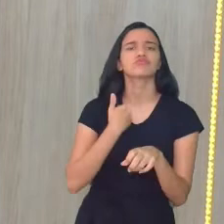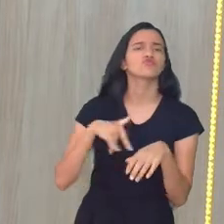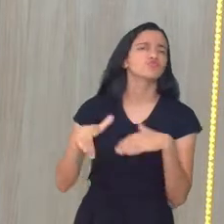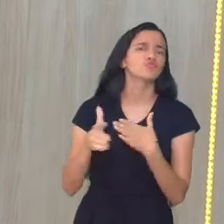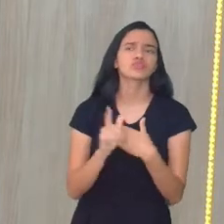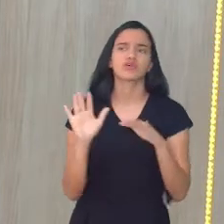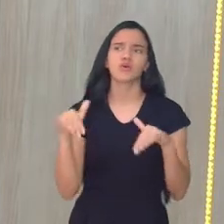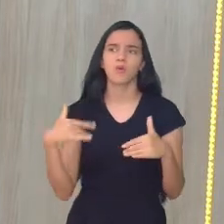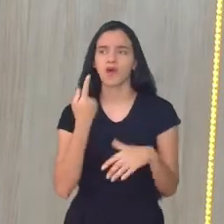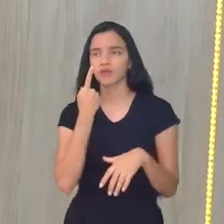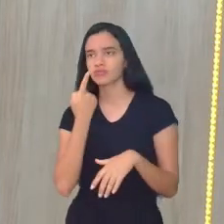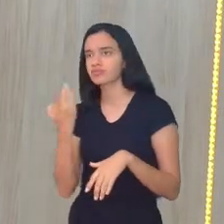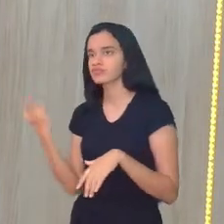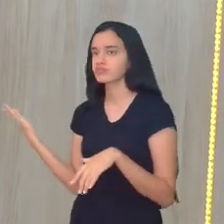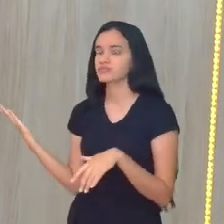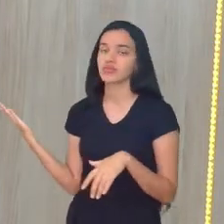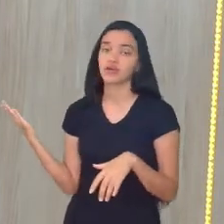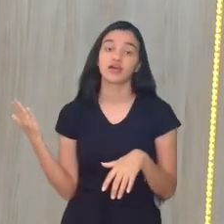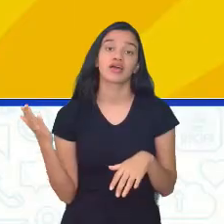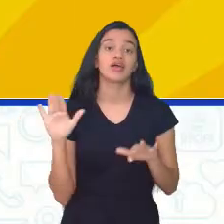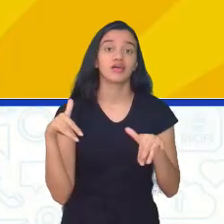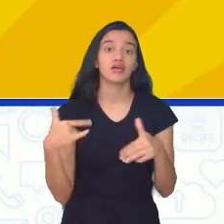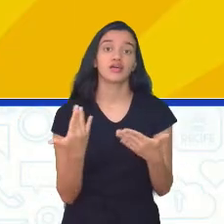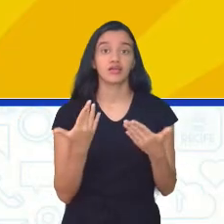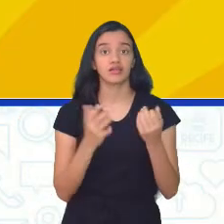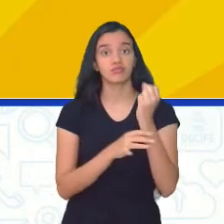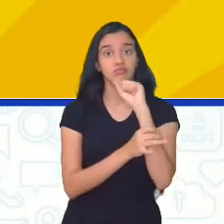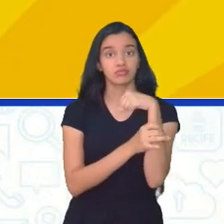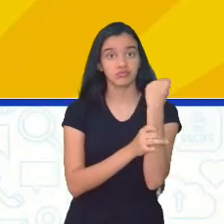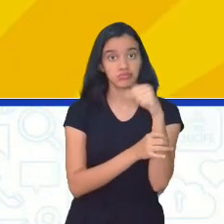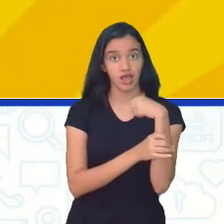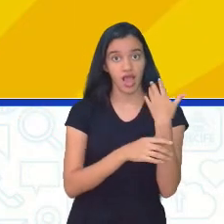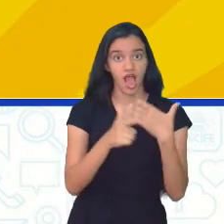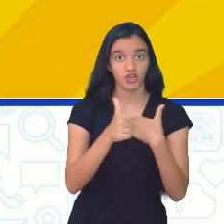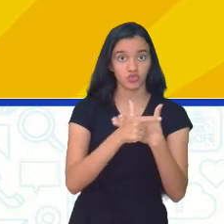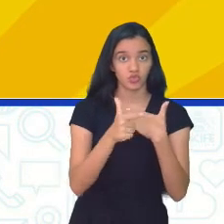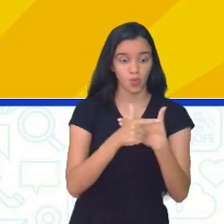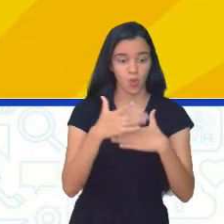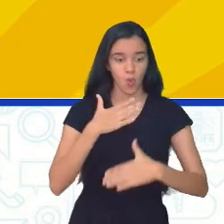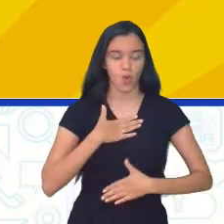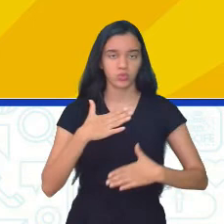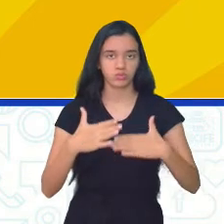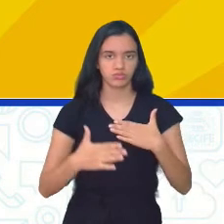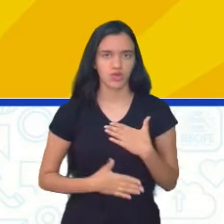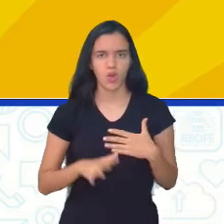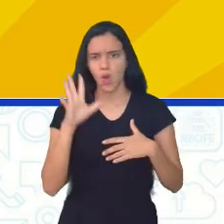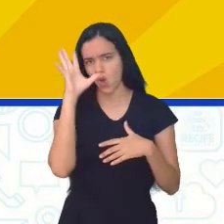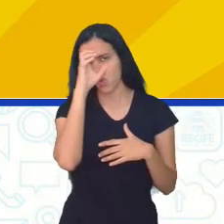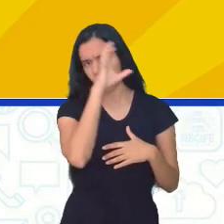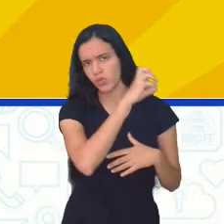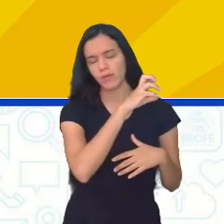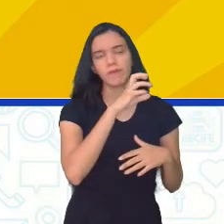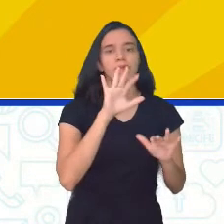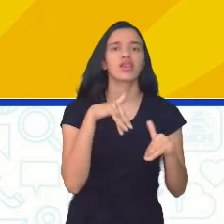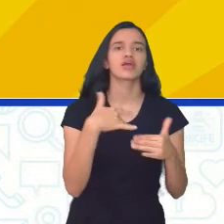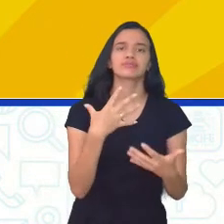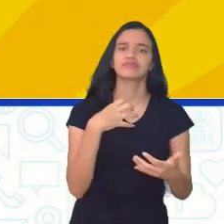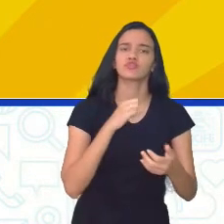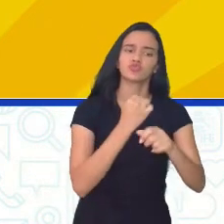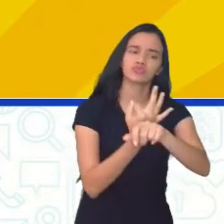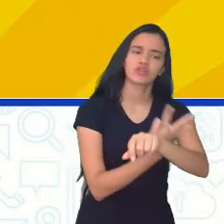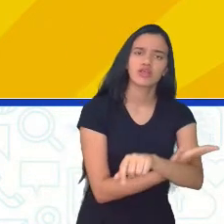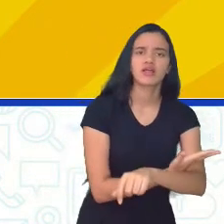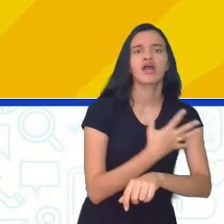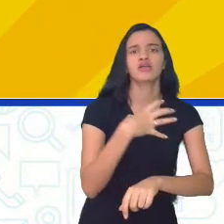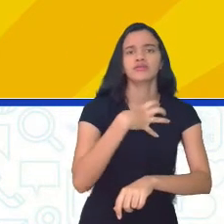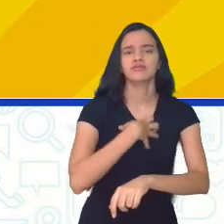tela responderia bem. Ela diz, coordena as funções mais complexas, desde a questão aí dos sentimentos, dos